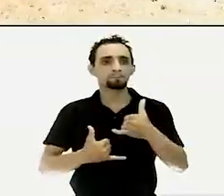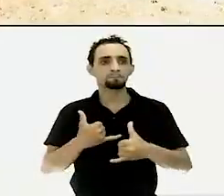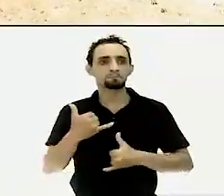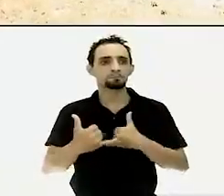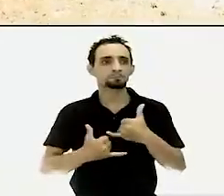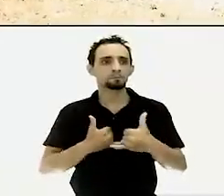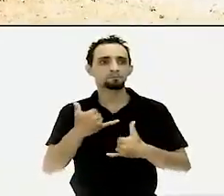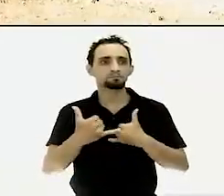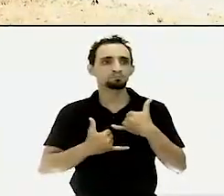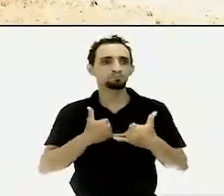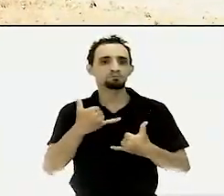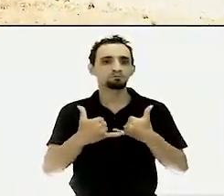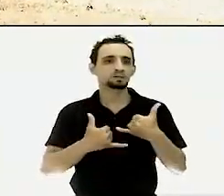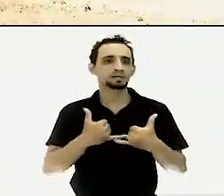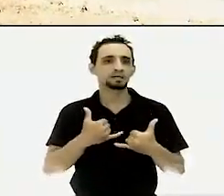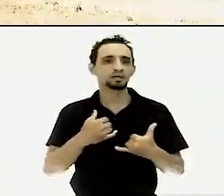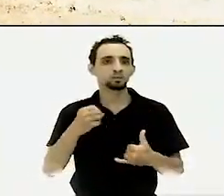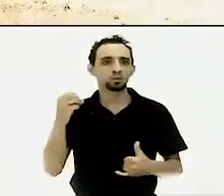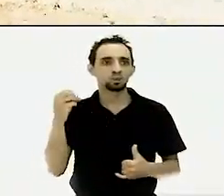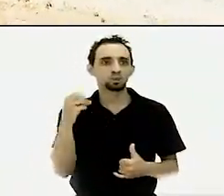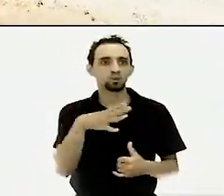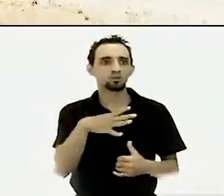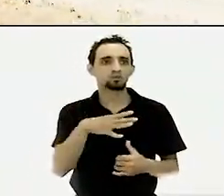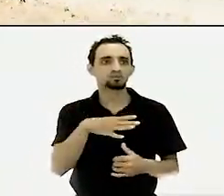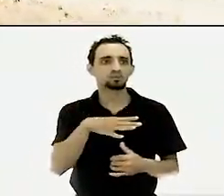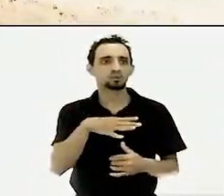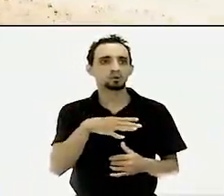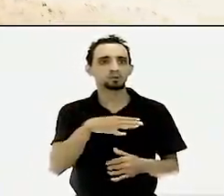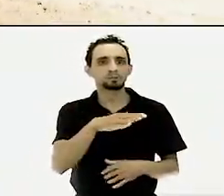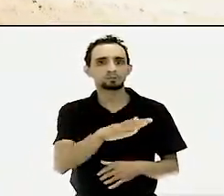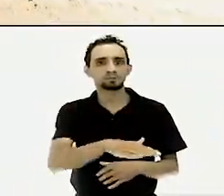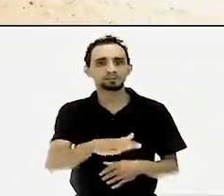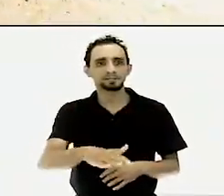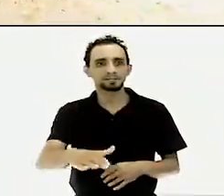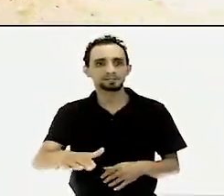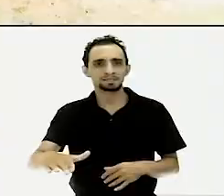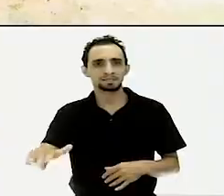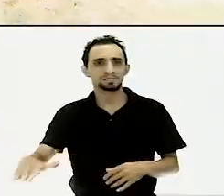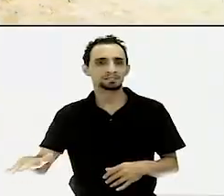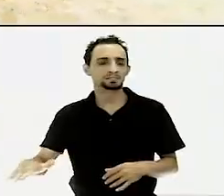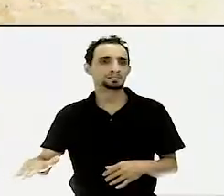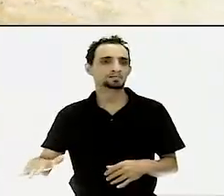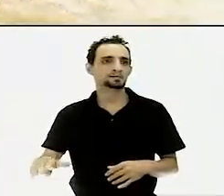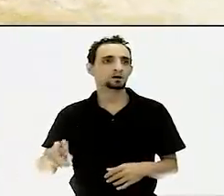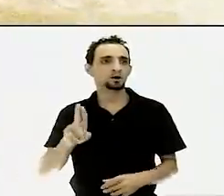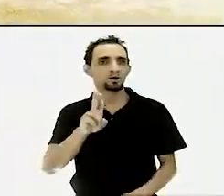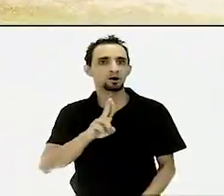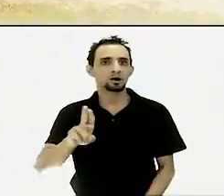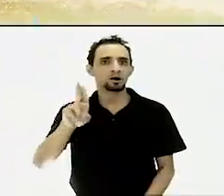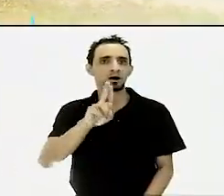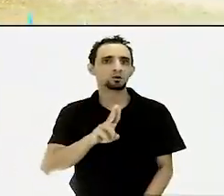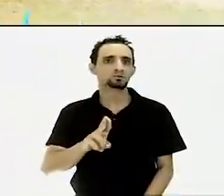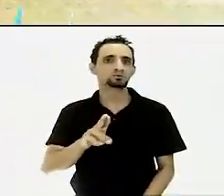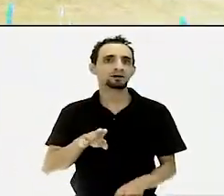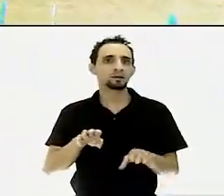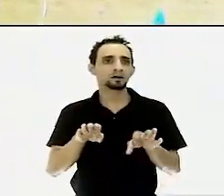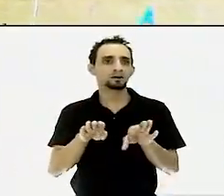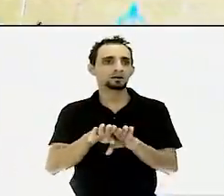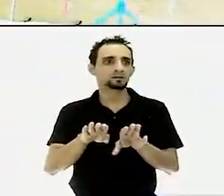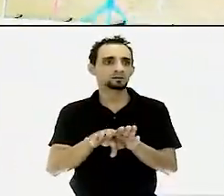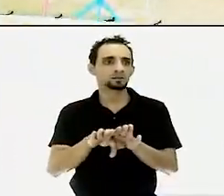O Rubinho, com a parte dele, que é a grama, exemplar a grama do campo. Vai passando ali, eu vou falando, vocês vão